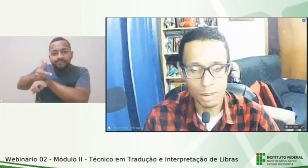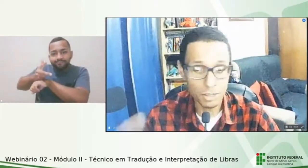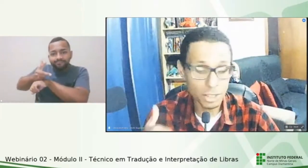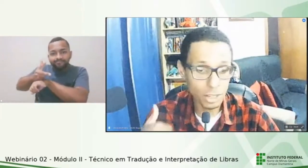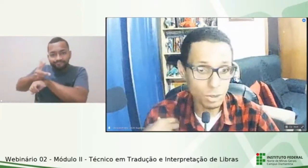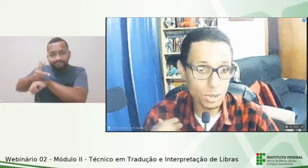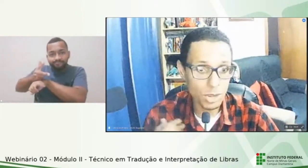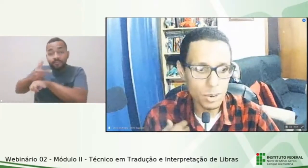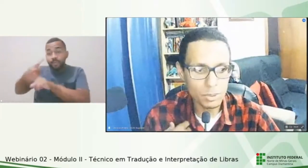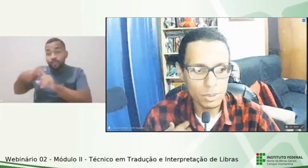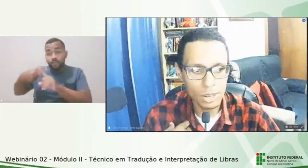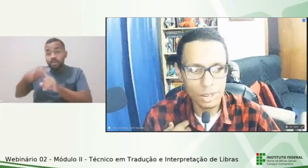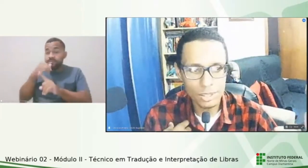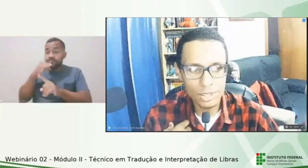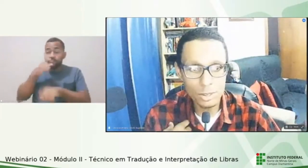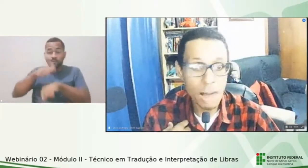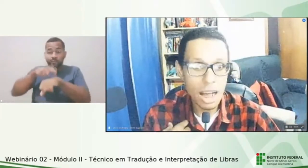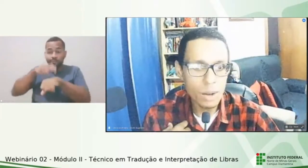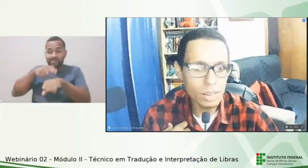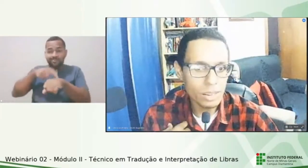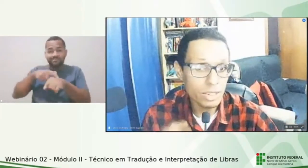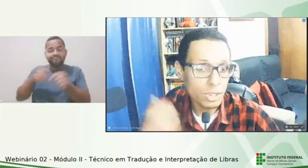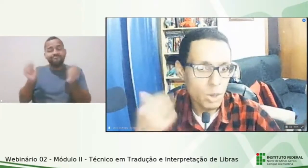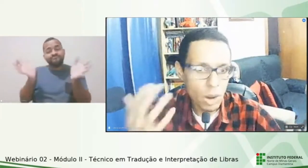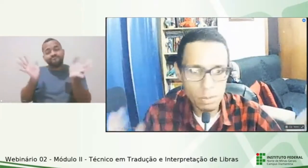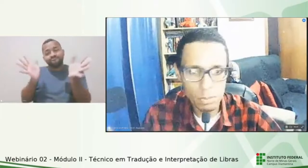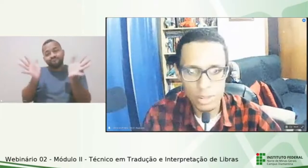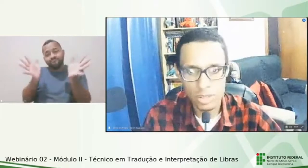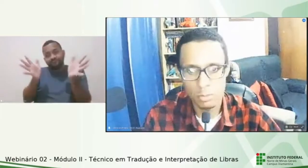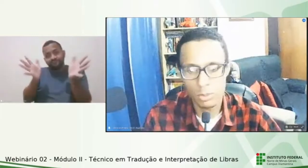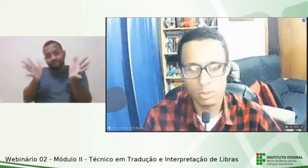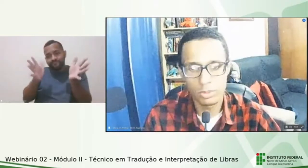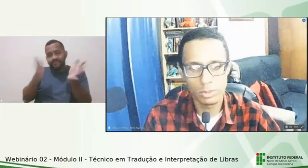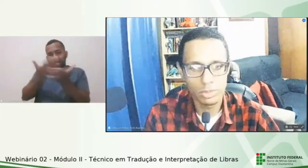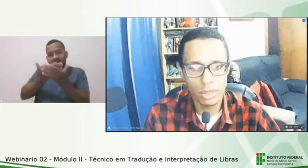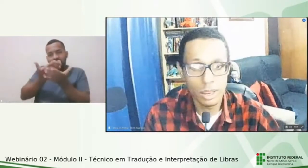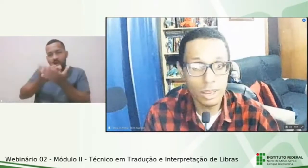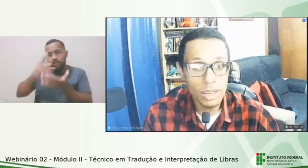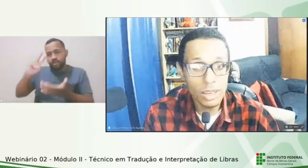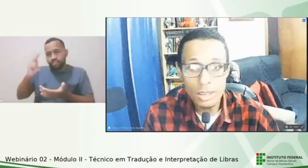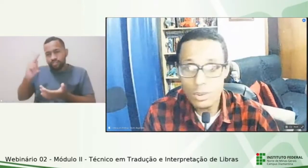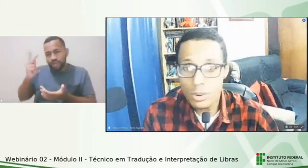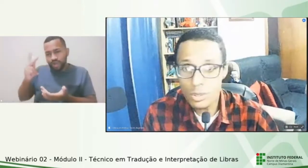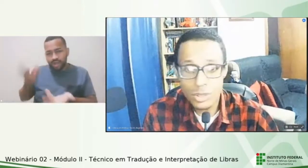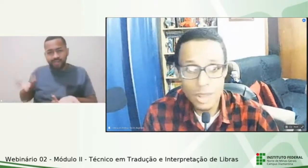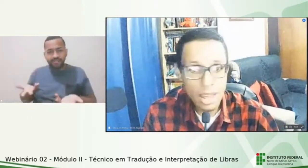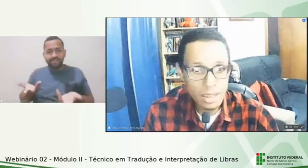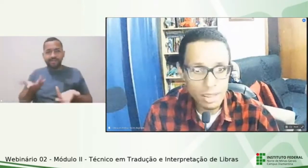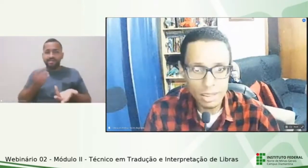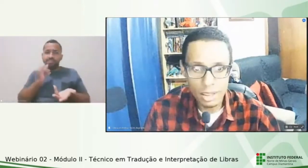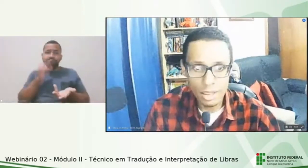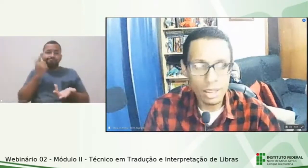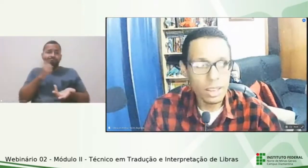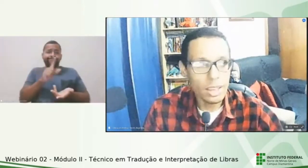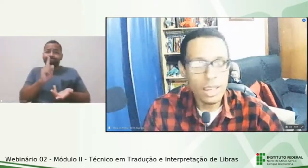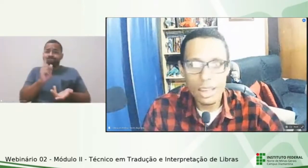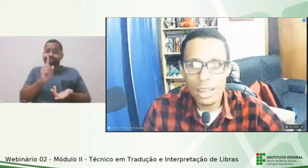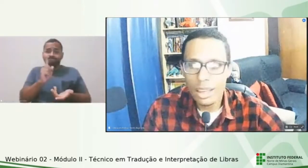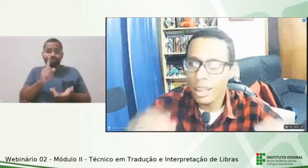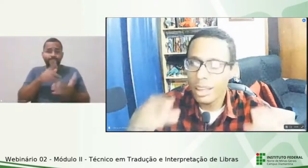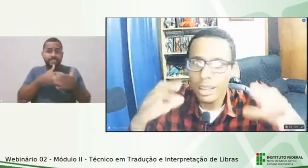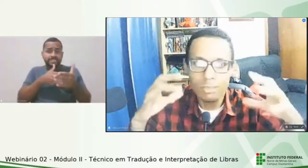para fazer a tradução de uma aula de história, por exemplo. E ele não consegue